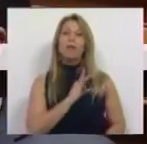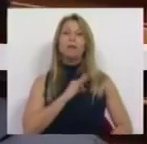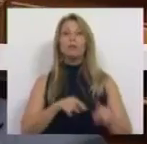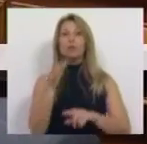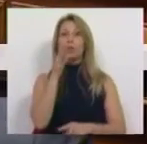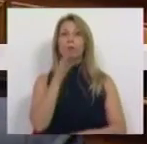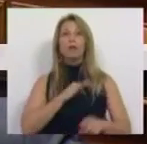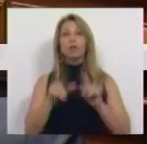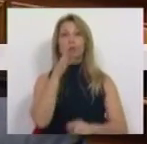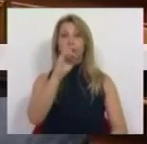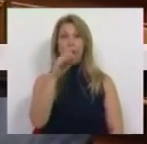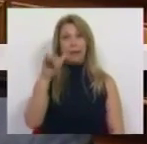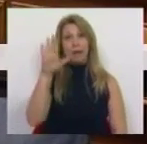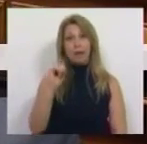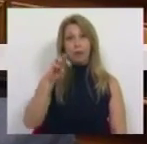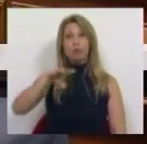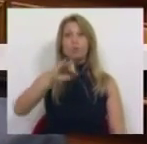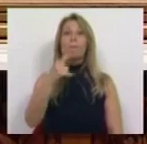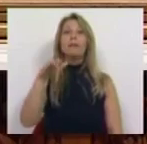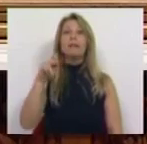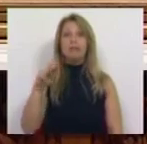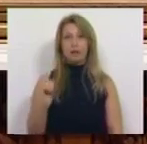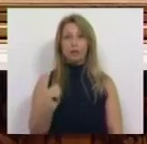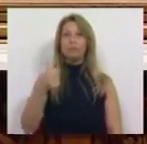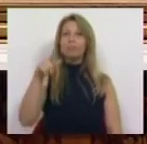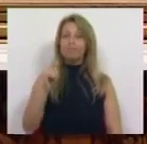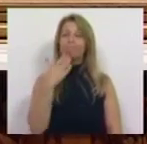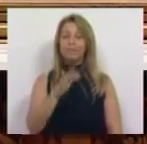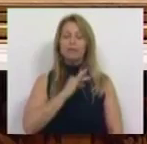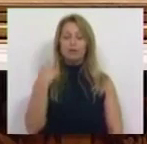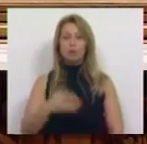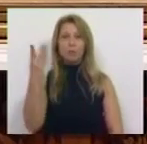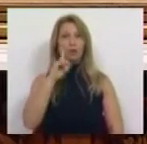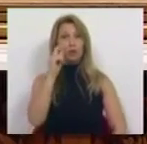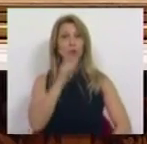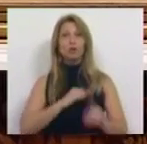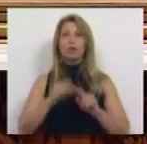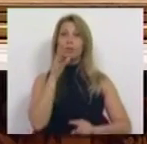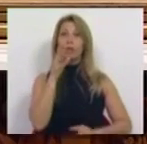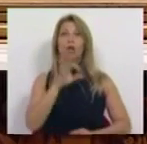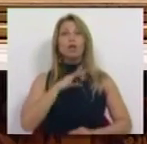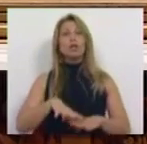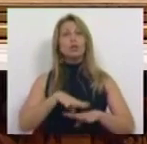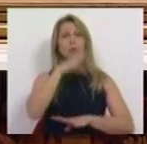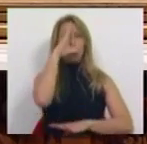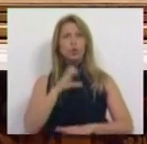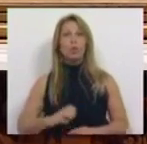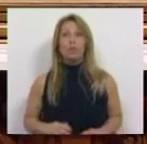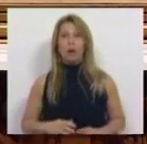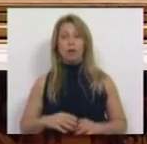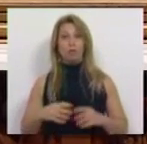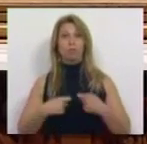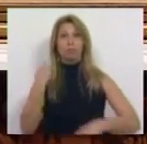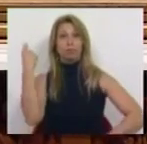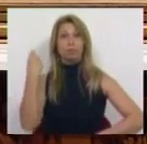O Sr. Deputado Carlos Matias, do Bloco de Esquerda. Obrigado, Sr. Presidente, Srs. e Srs. Deputados, Srs. Membros do Governo. A